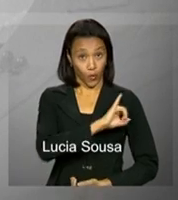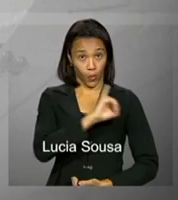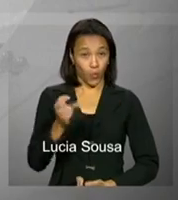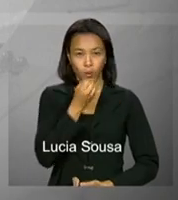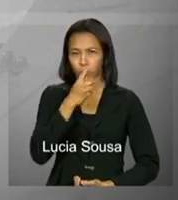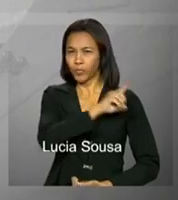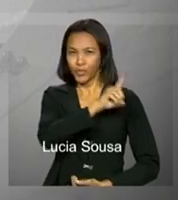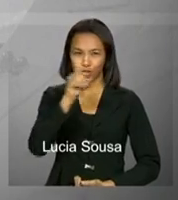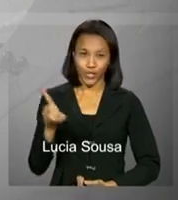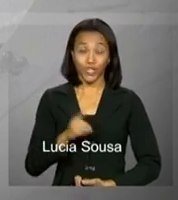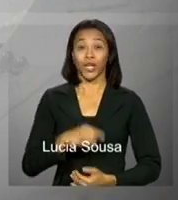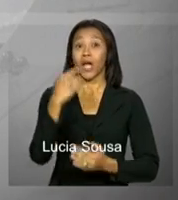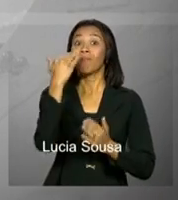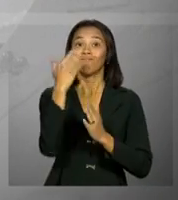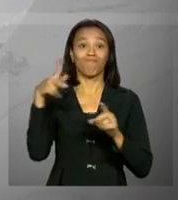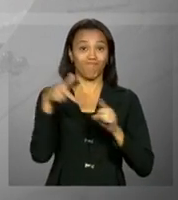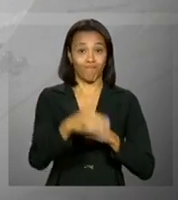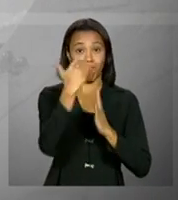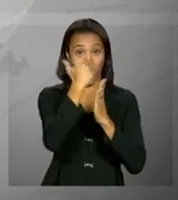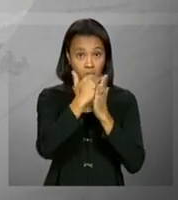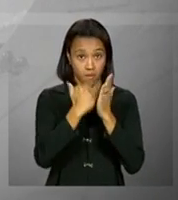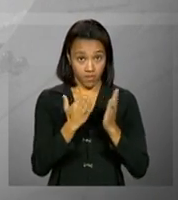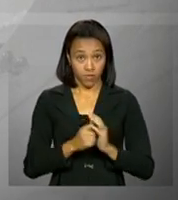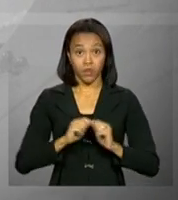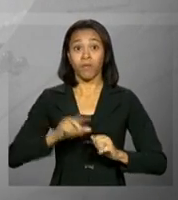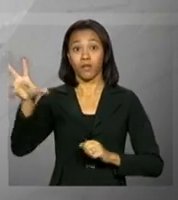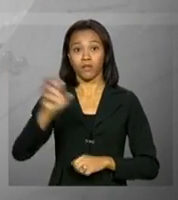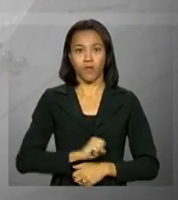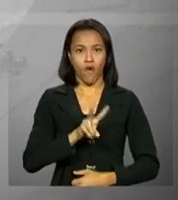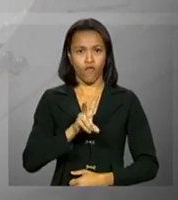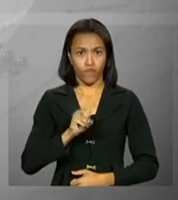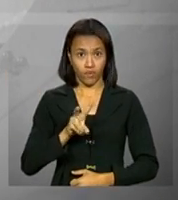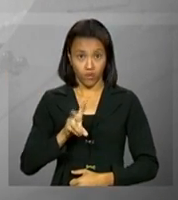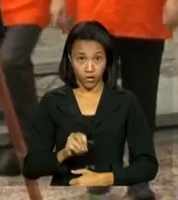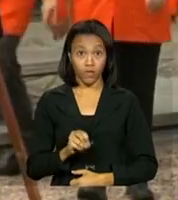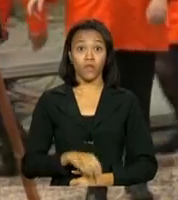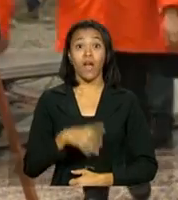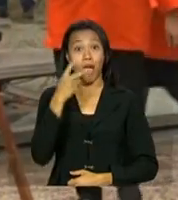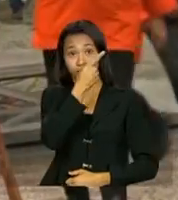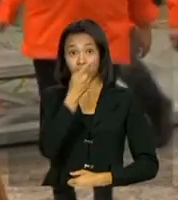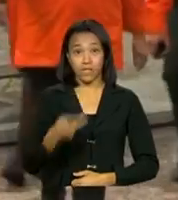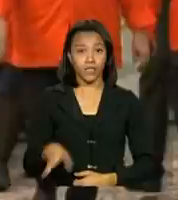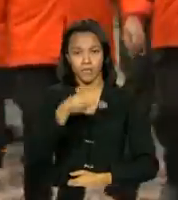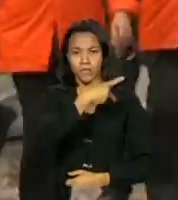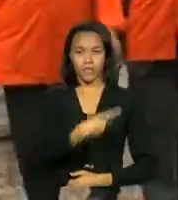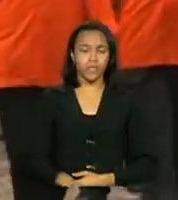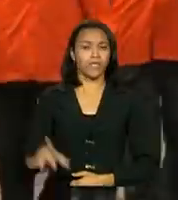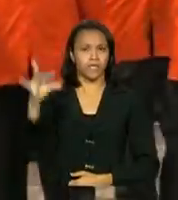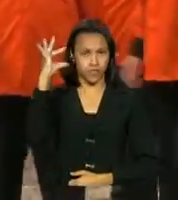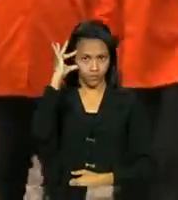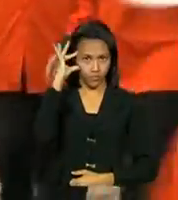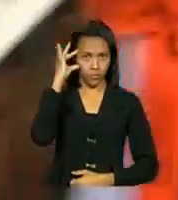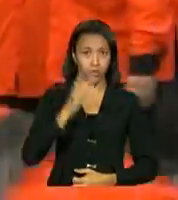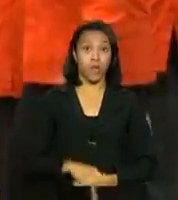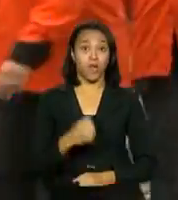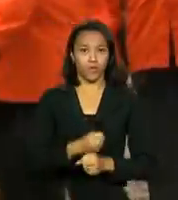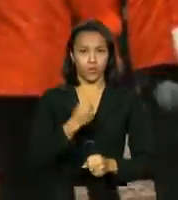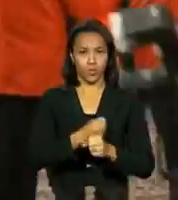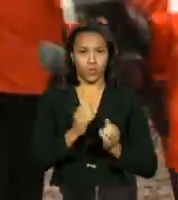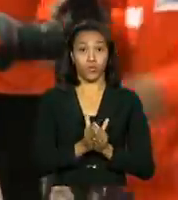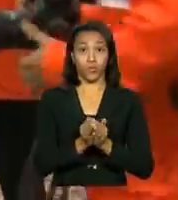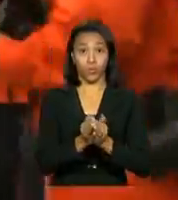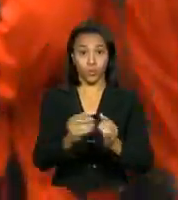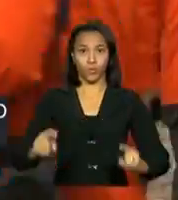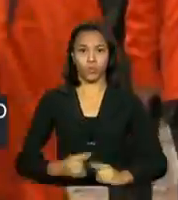Olá, bom dia. Interrompemos a programação para transmitir ao vivo a visita da presidenta Dilma Rousseff às